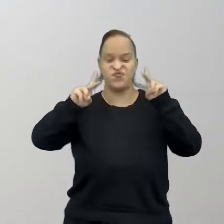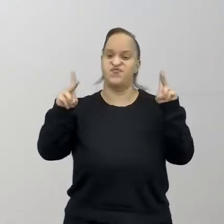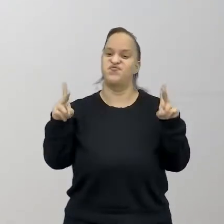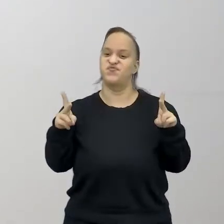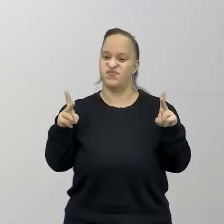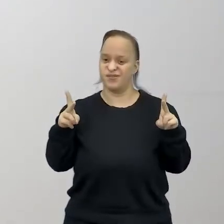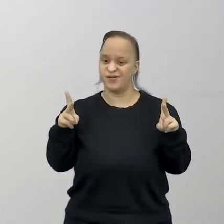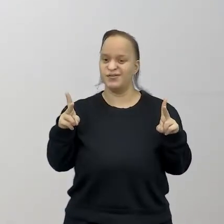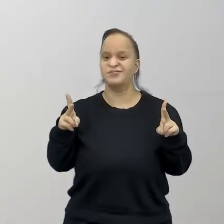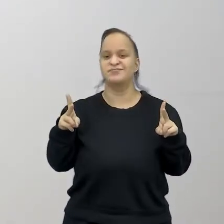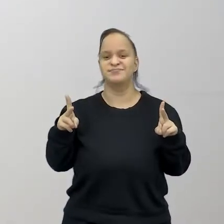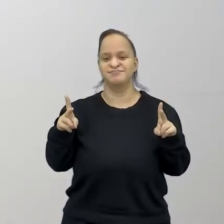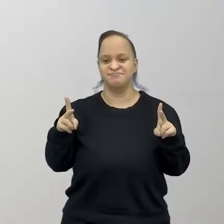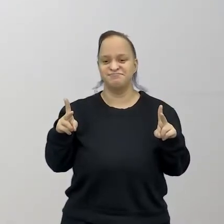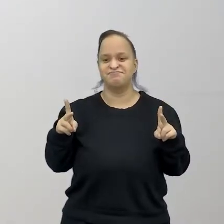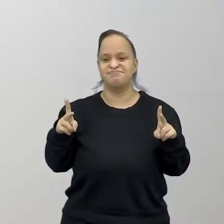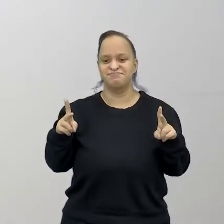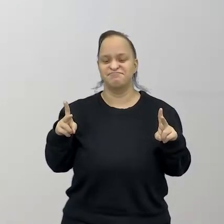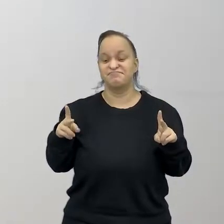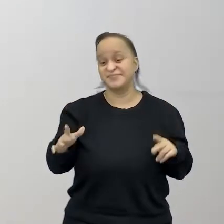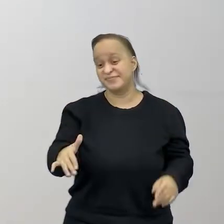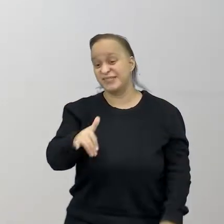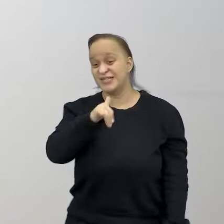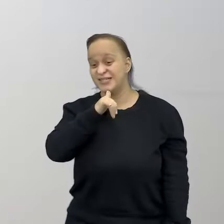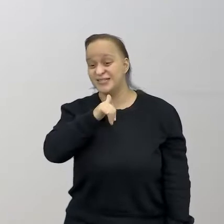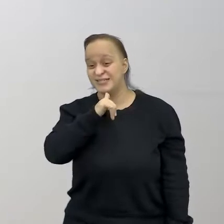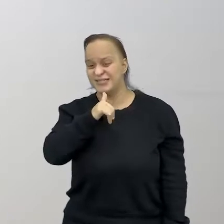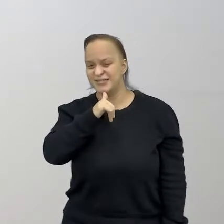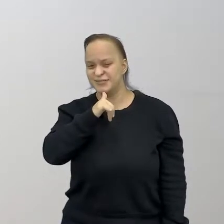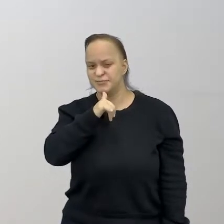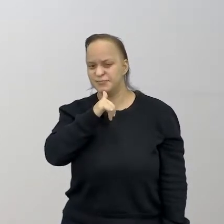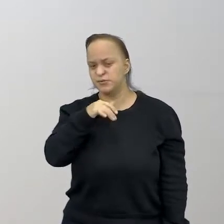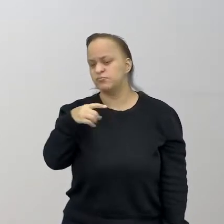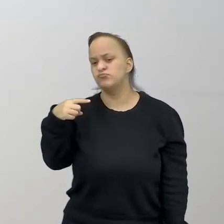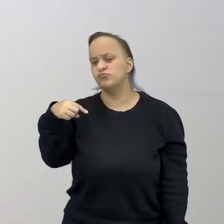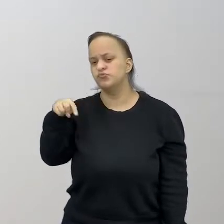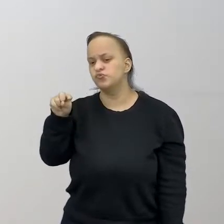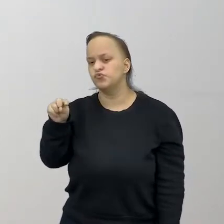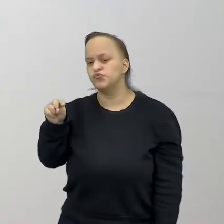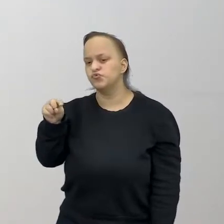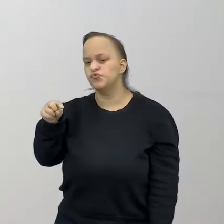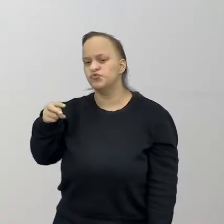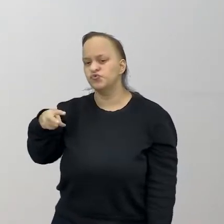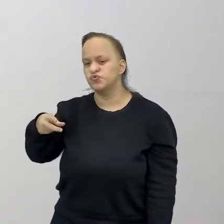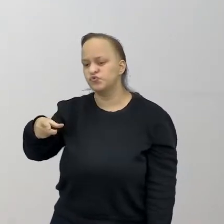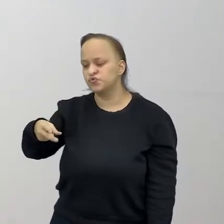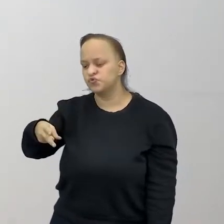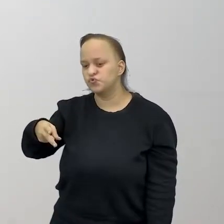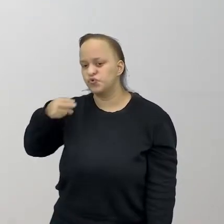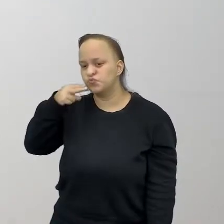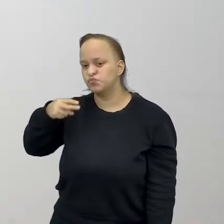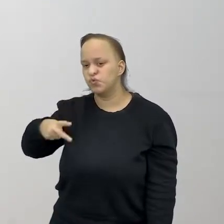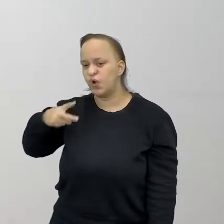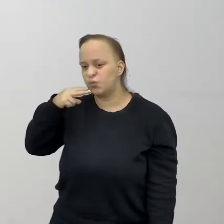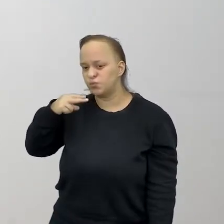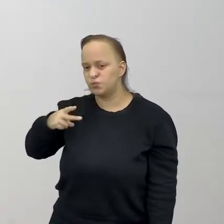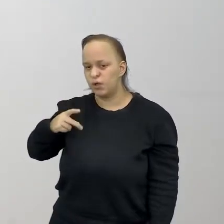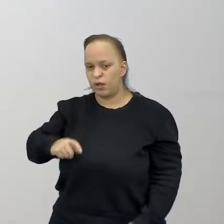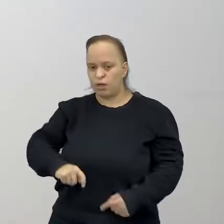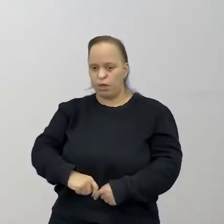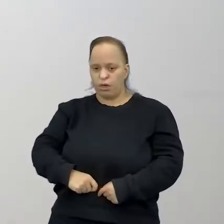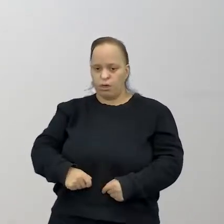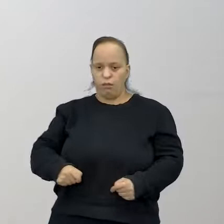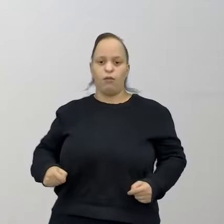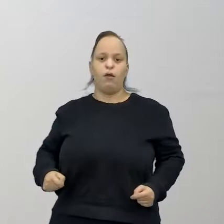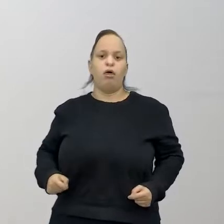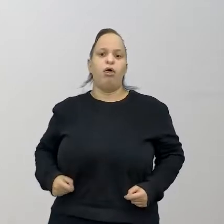coisa que a gente vai falar aqui, né? De você, por exemplo, ir num rodízio de sushi e comer sushi até você abrir sua calça e falar, eu não